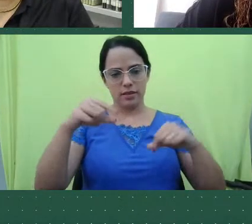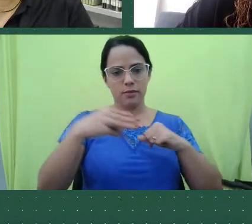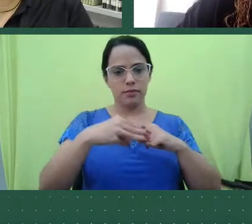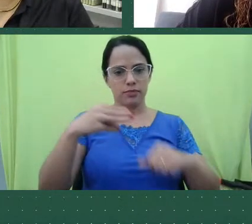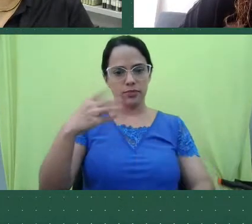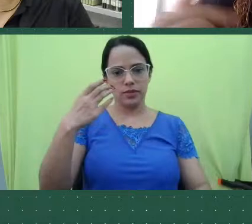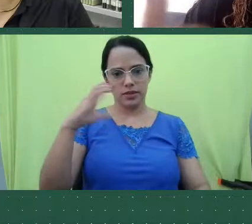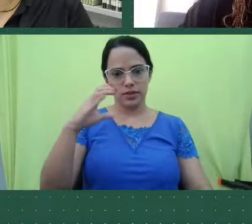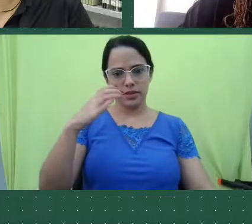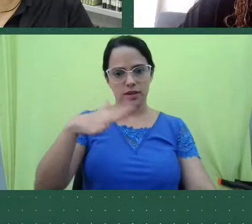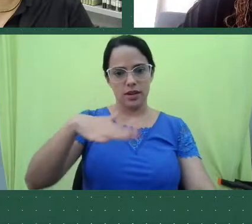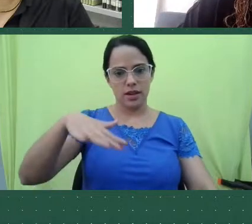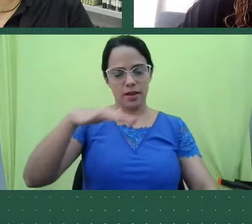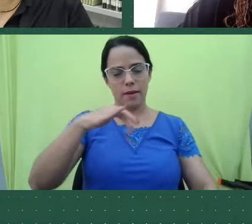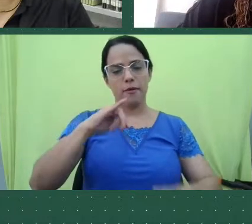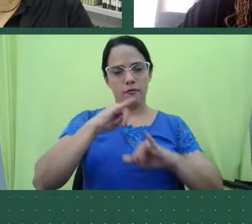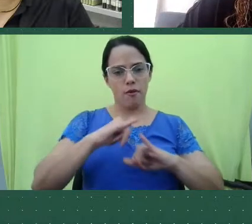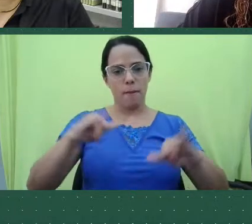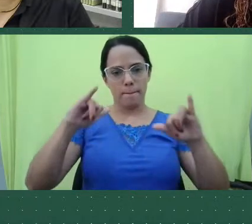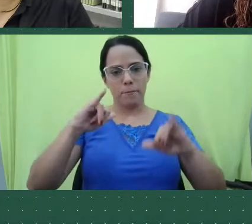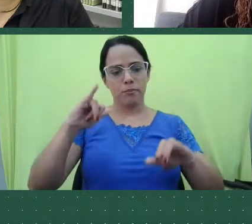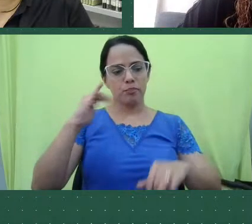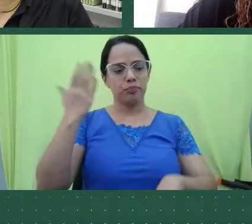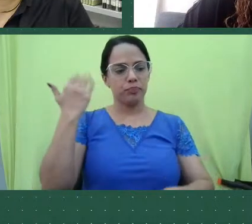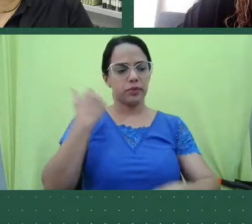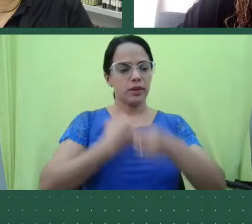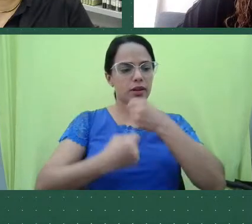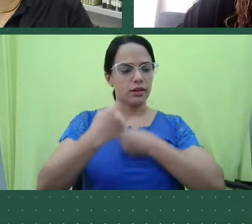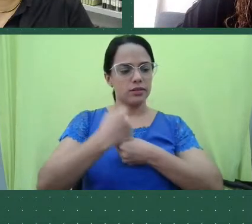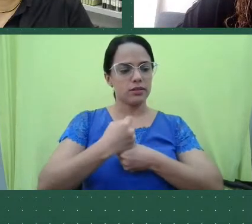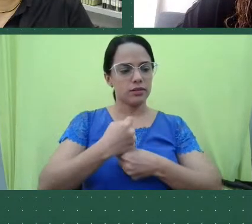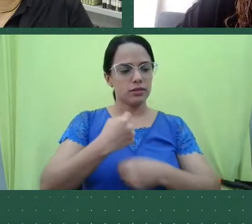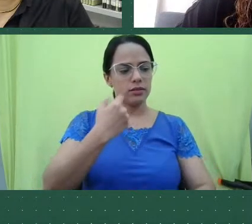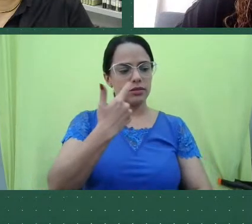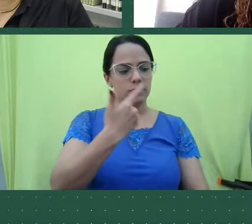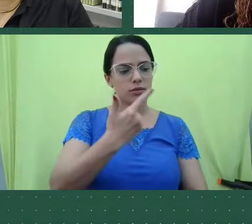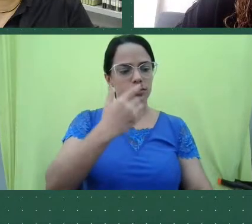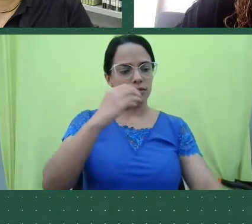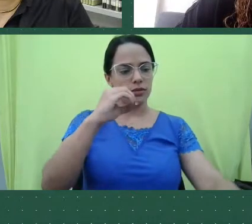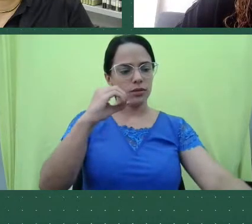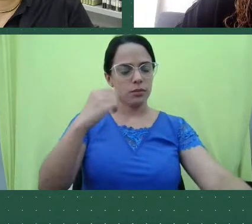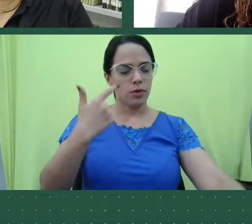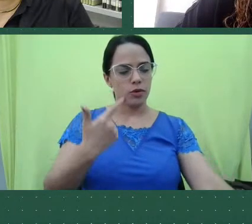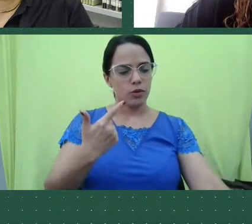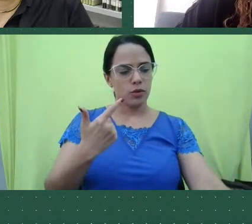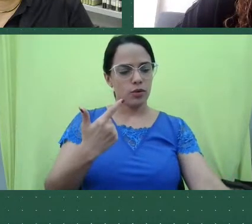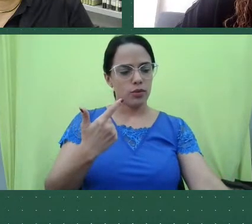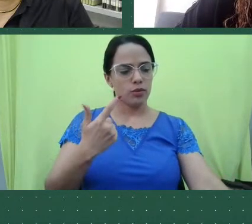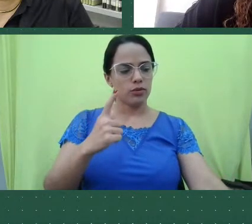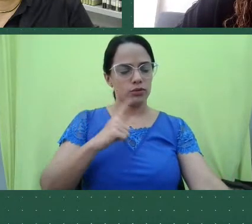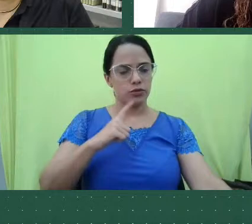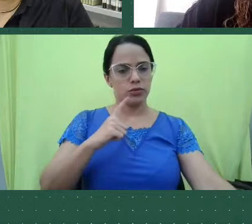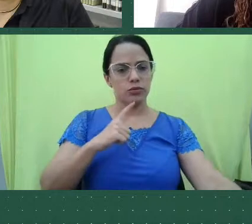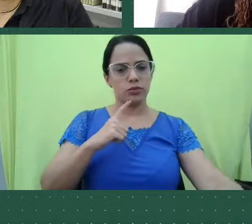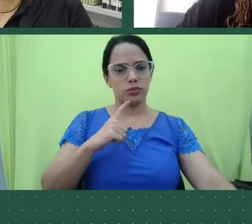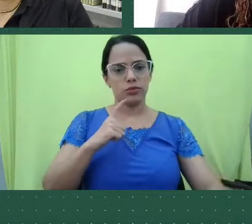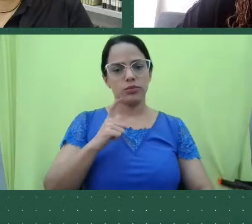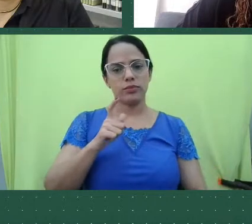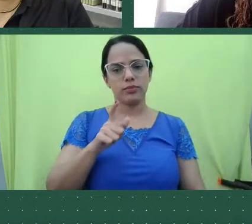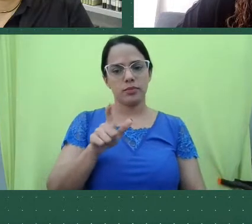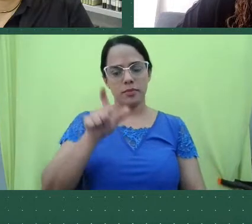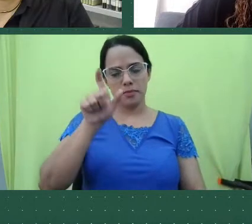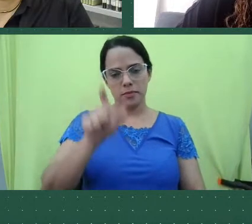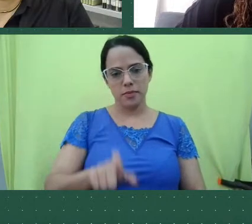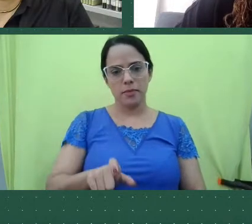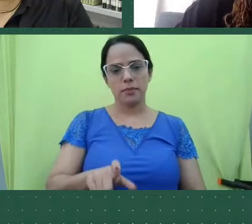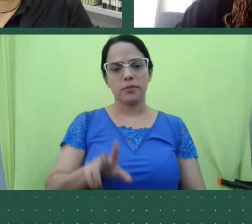E lá em 2002, a minha temática era o prontuário do paciente, o prontuário eletrônico do